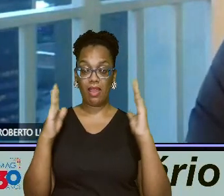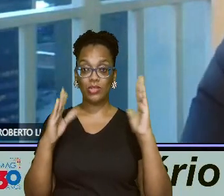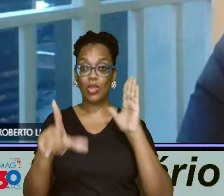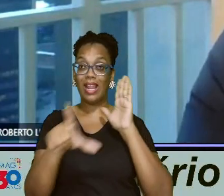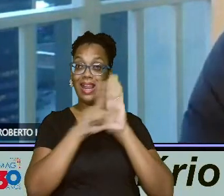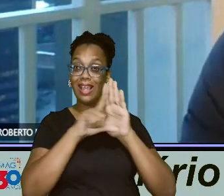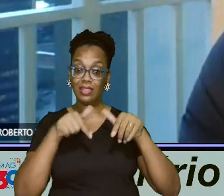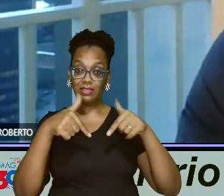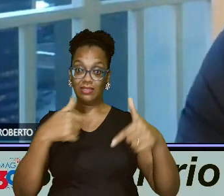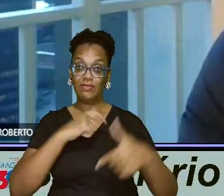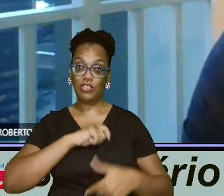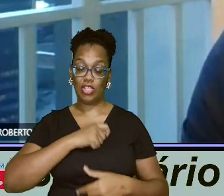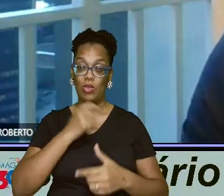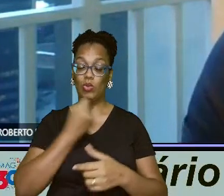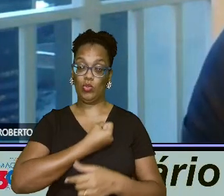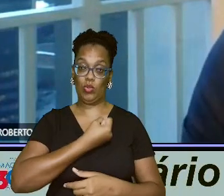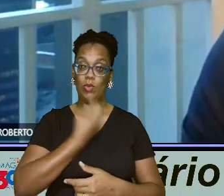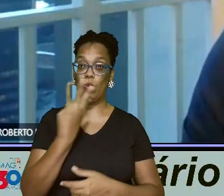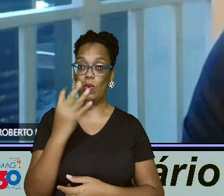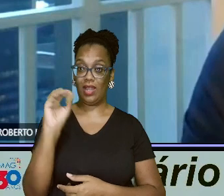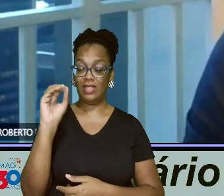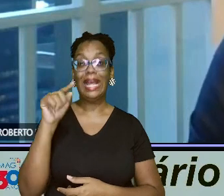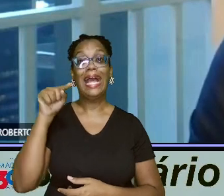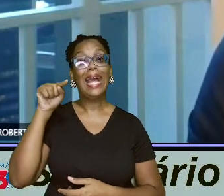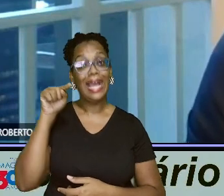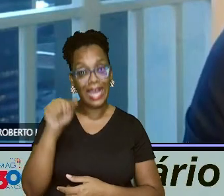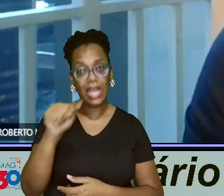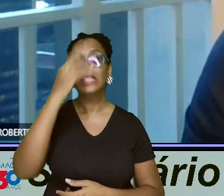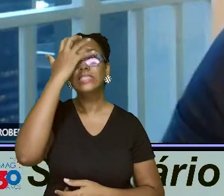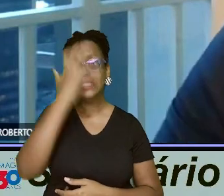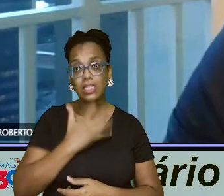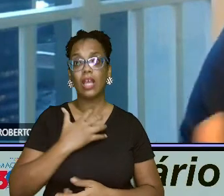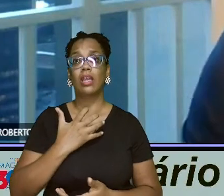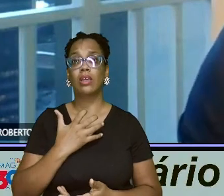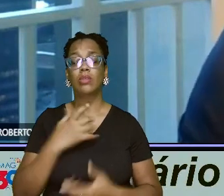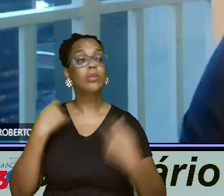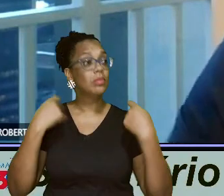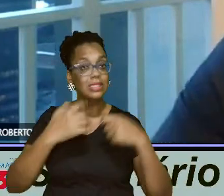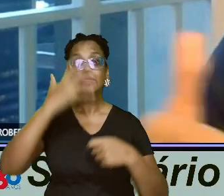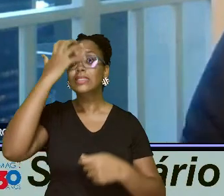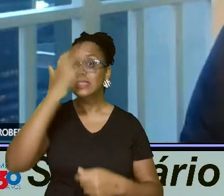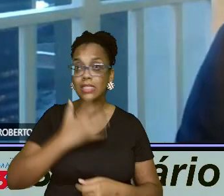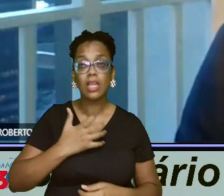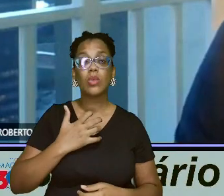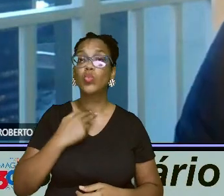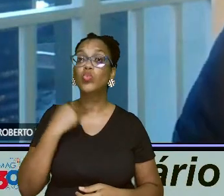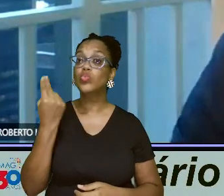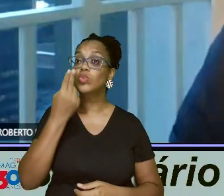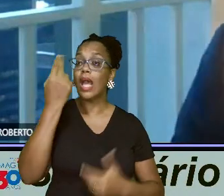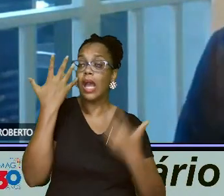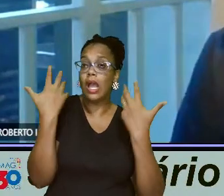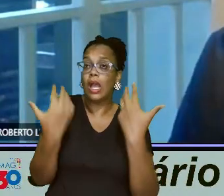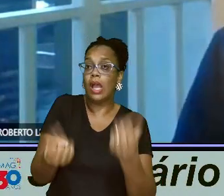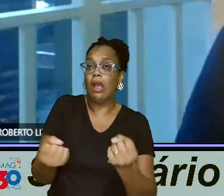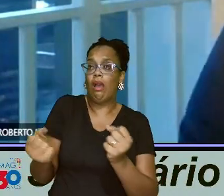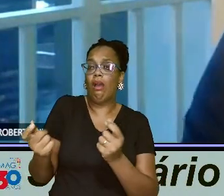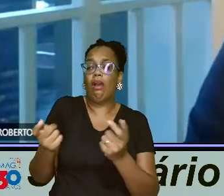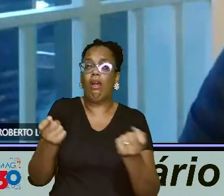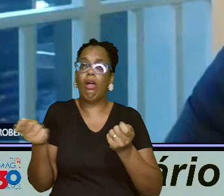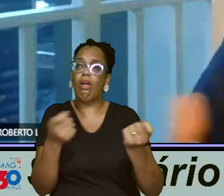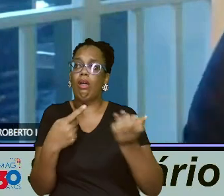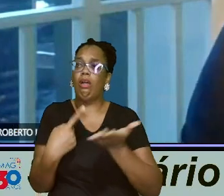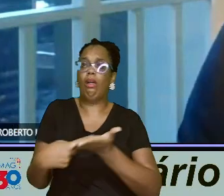artigo 40, é sério, é para ser levado a sério. Ele não admite interrupções